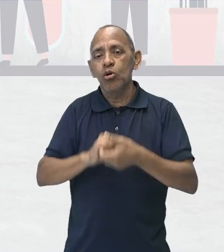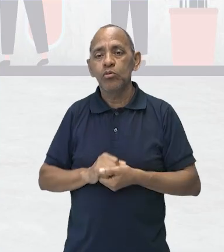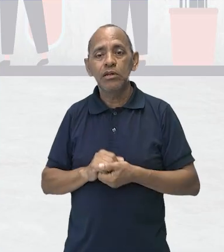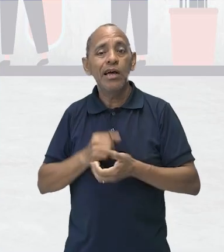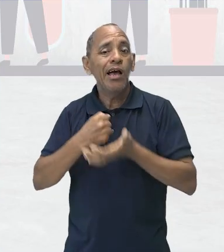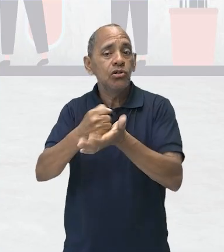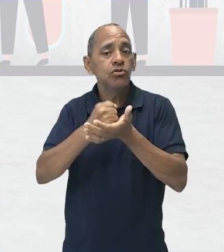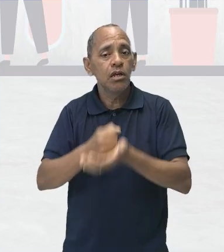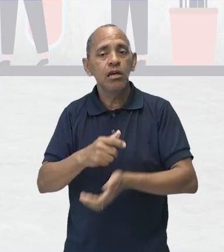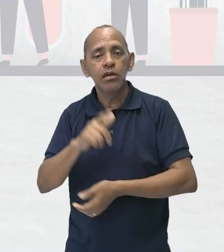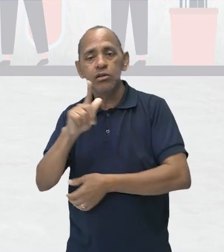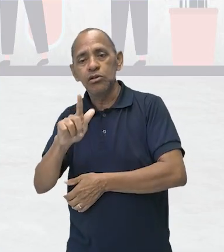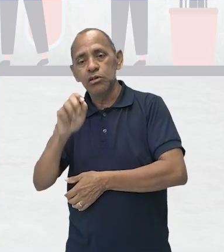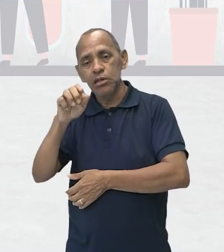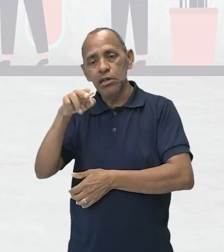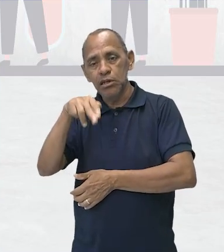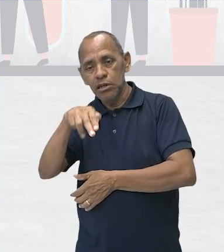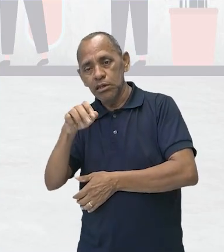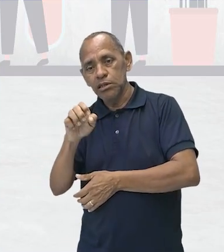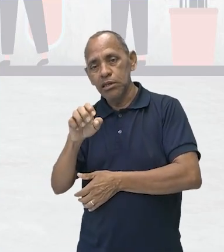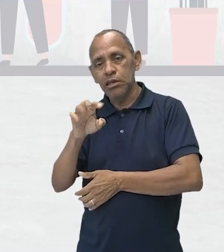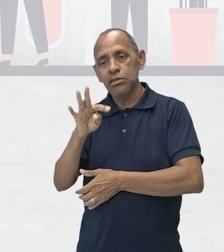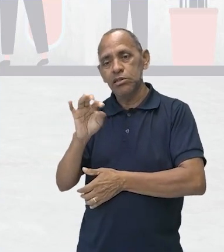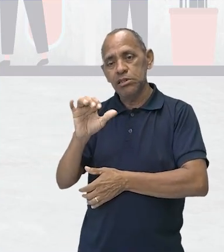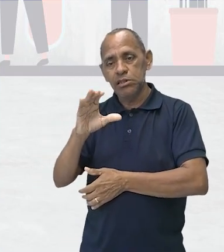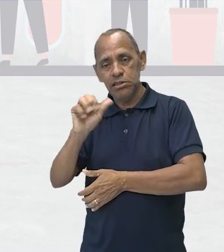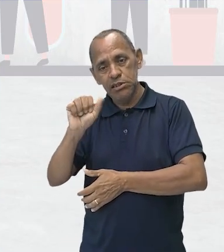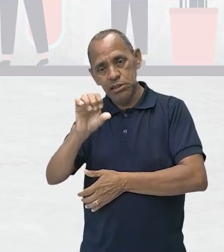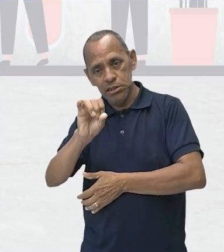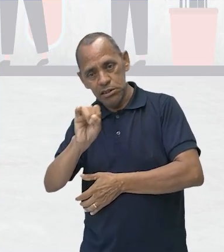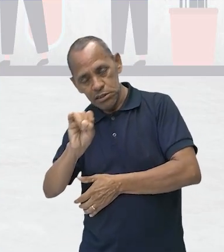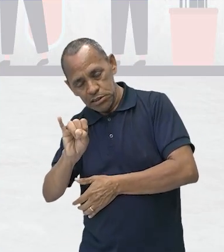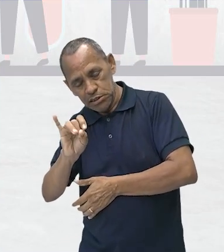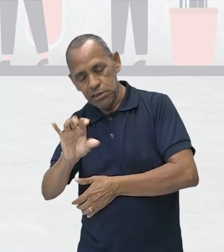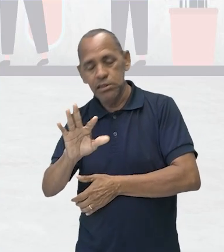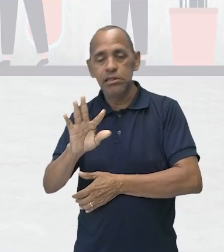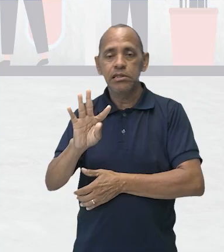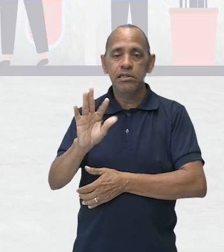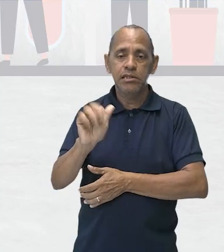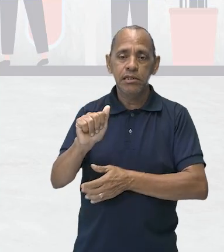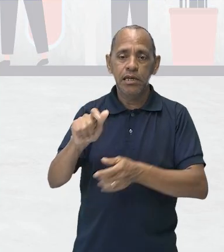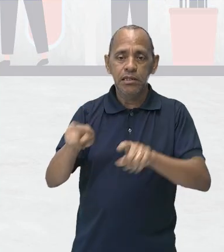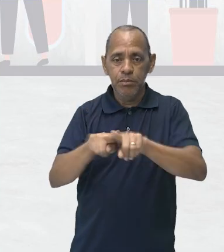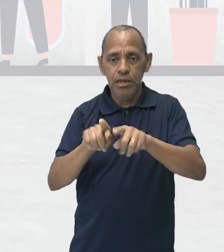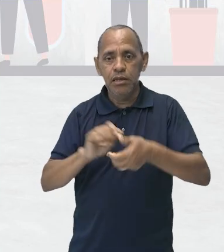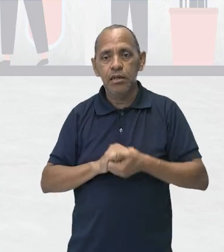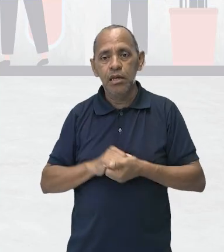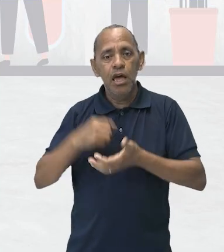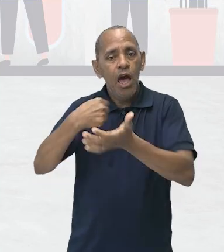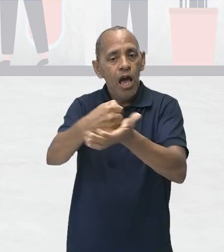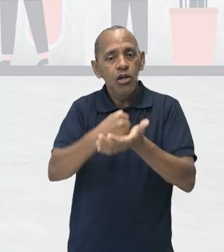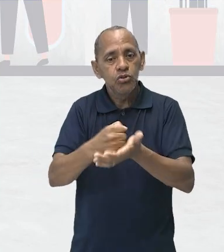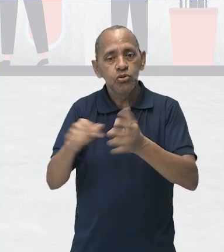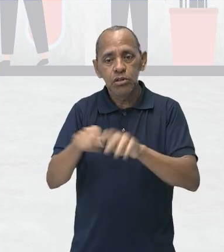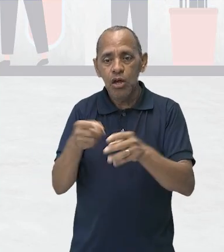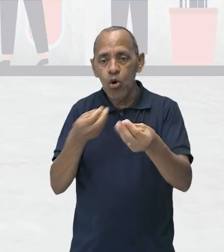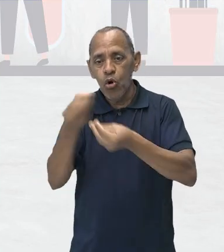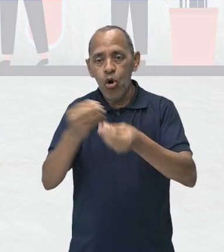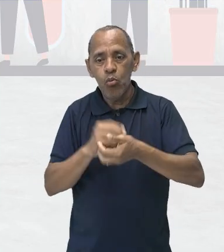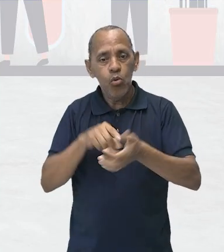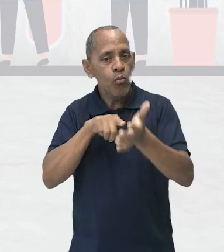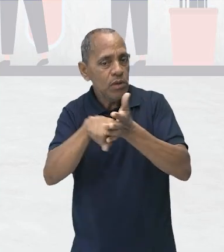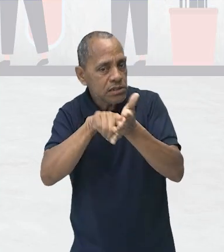profissionais chamados geneticistas, que são pessoas que estudam o DNA, ou seja, o conjunto genético. E